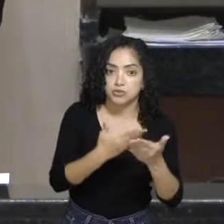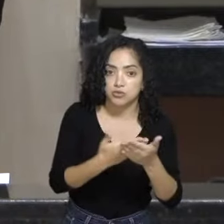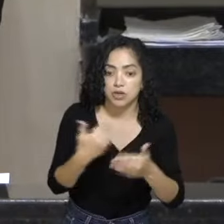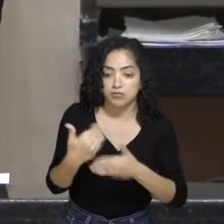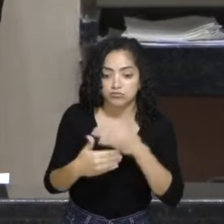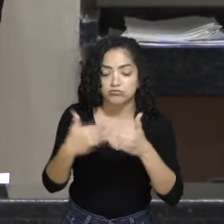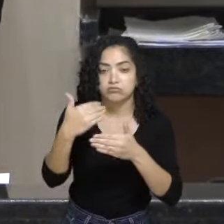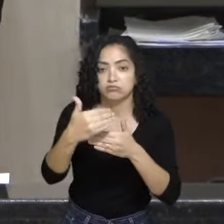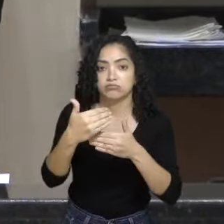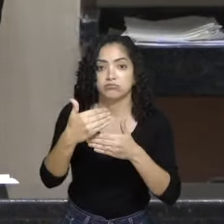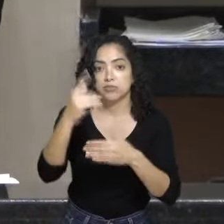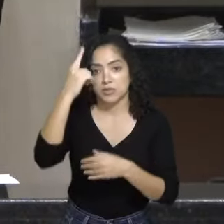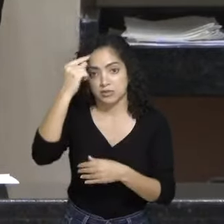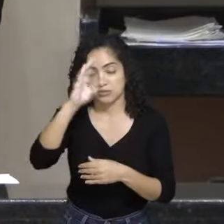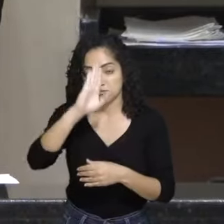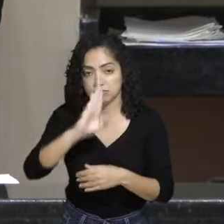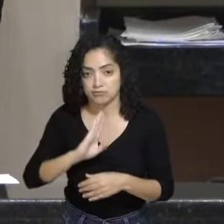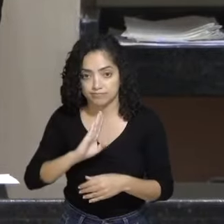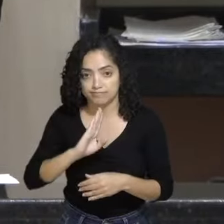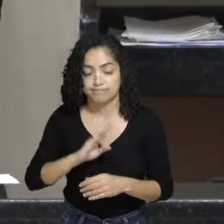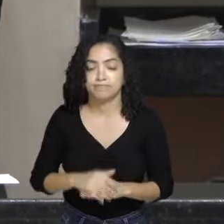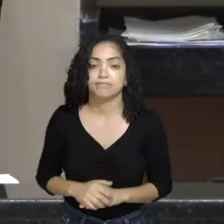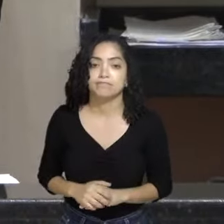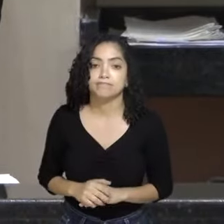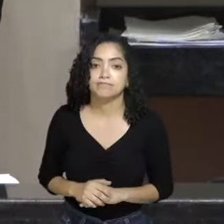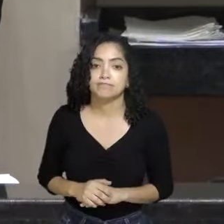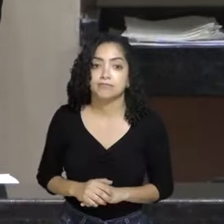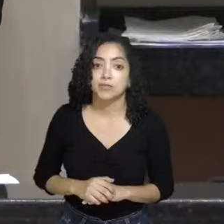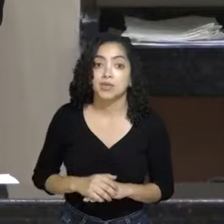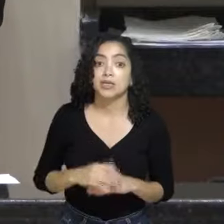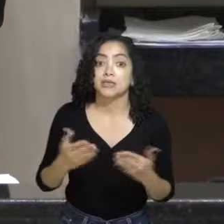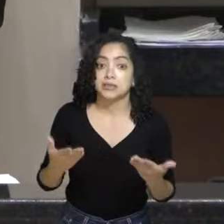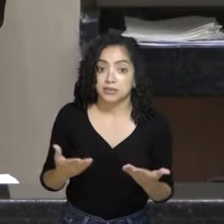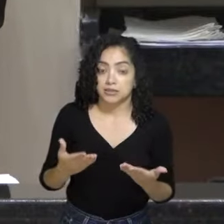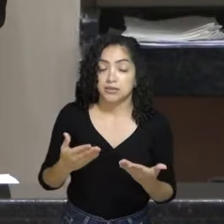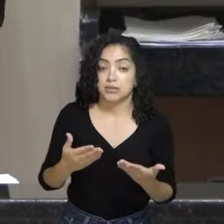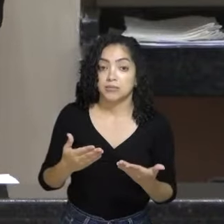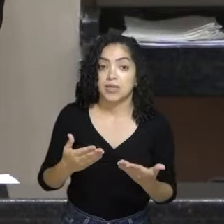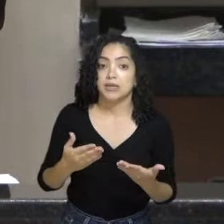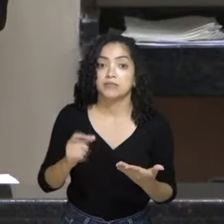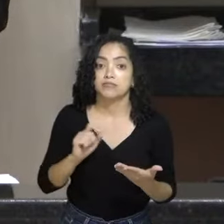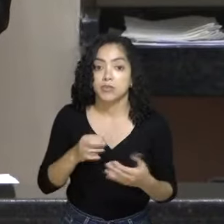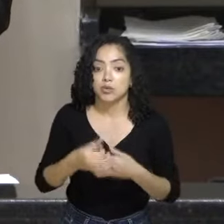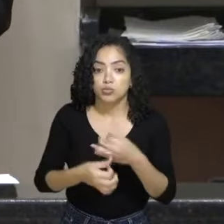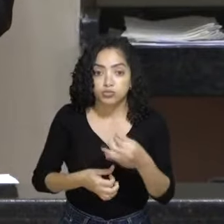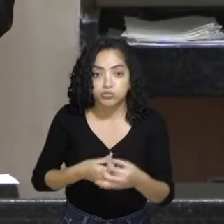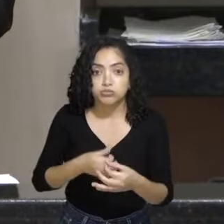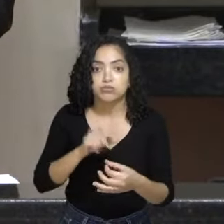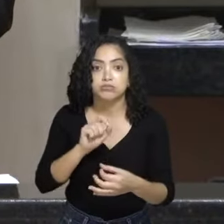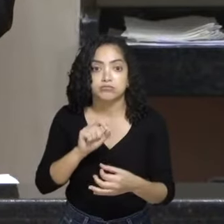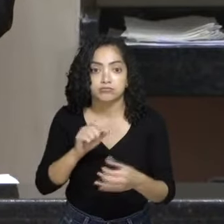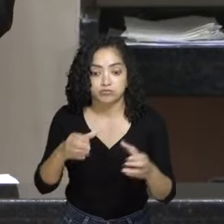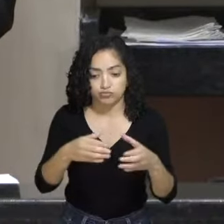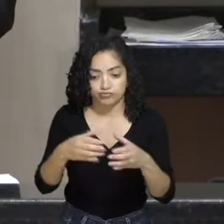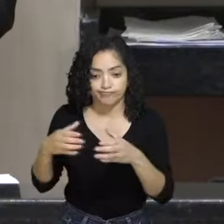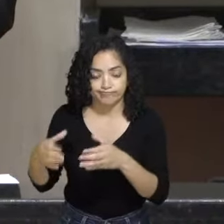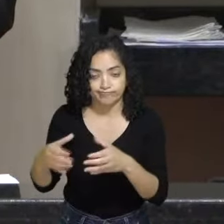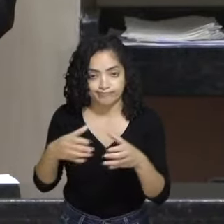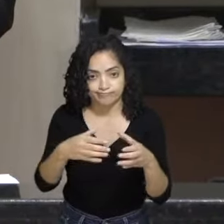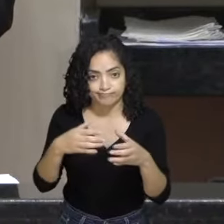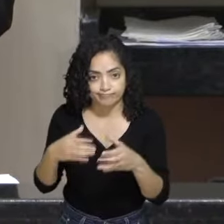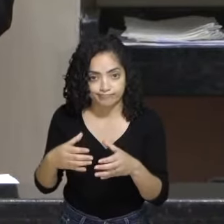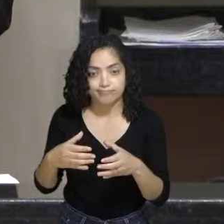projeto Universidade Gratuita. Neste segundo semestre, consolidamos a atuação das bancadas regionais.